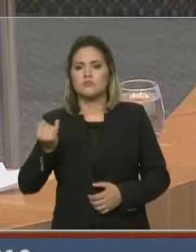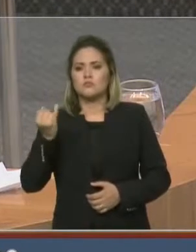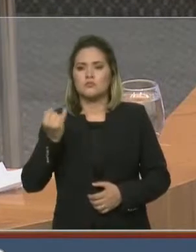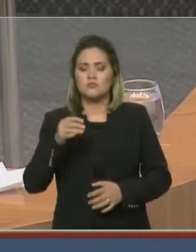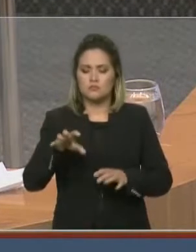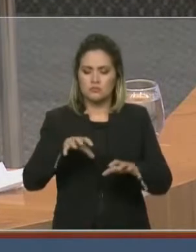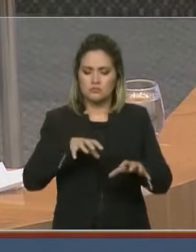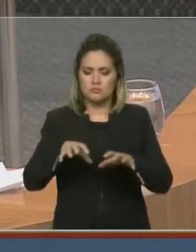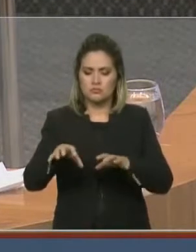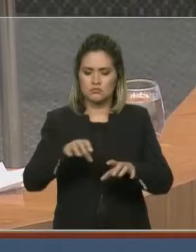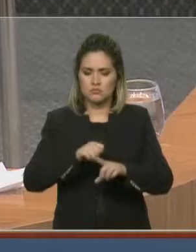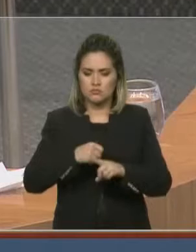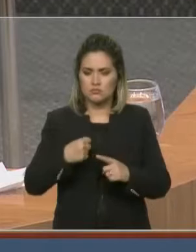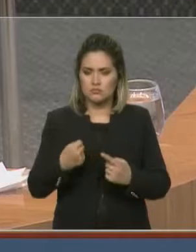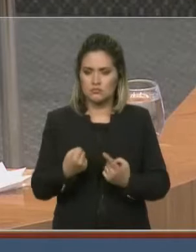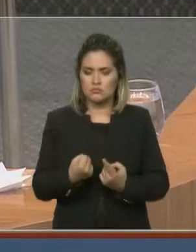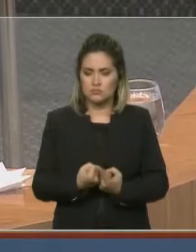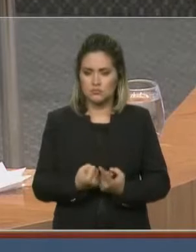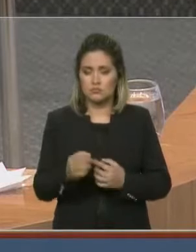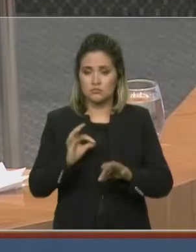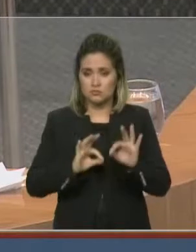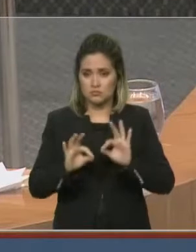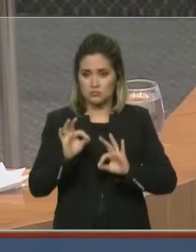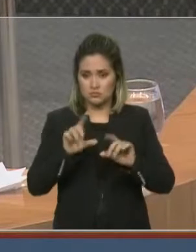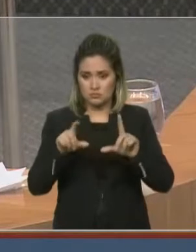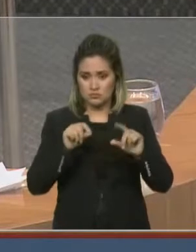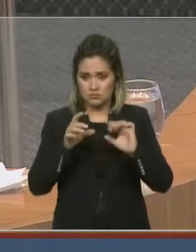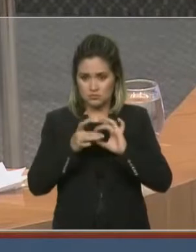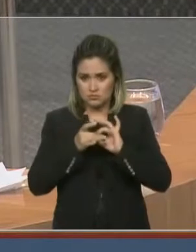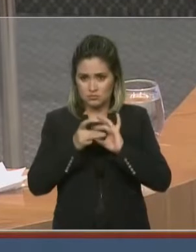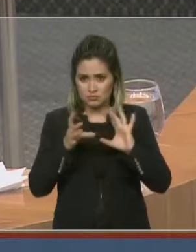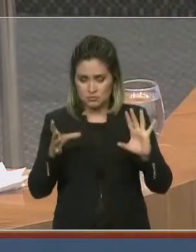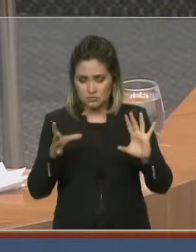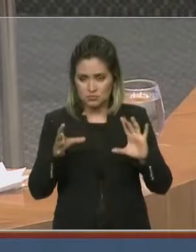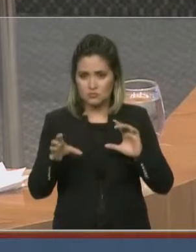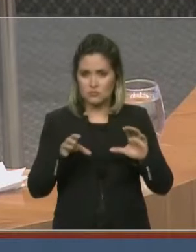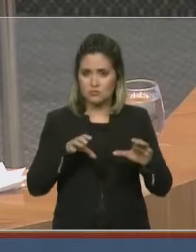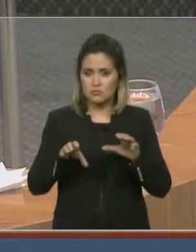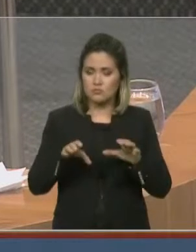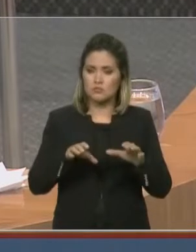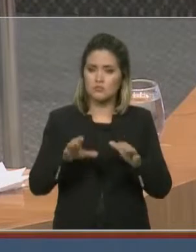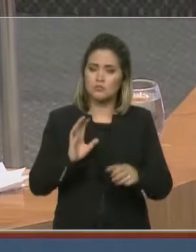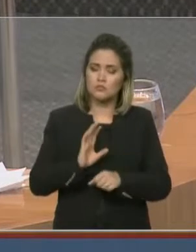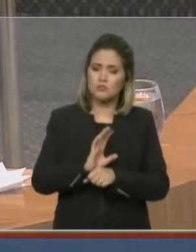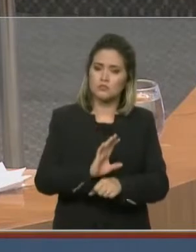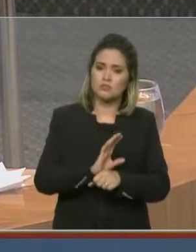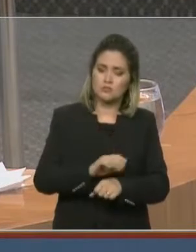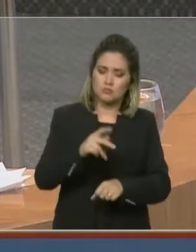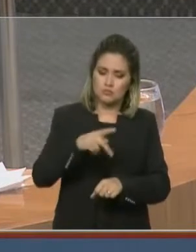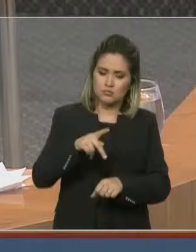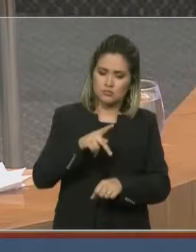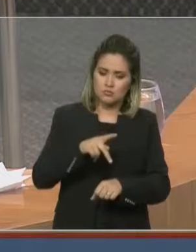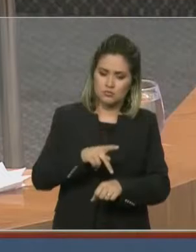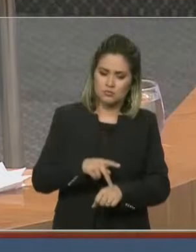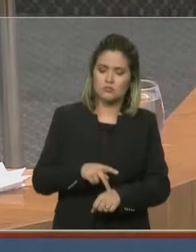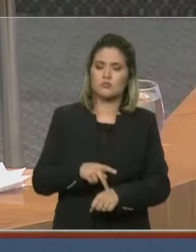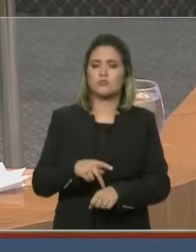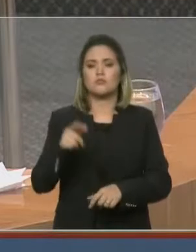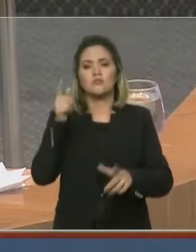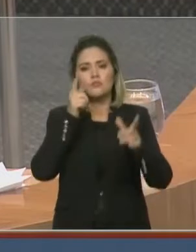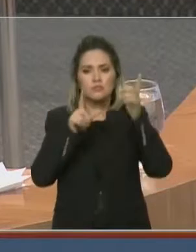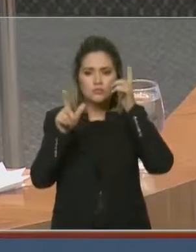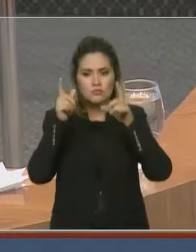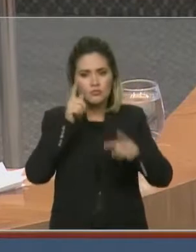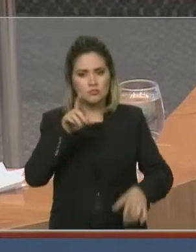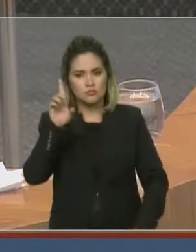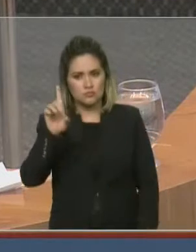democracia. Movimentos esses que ajudaram o país a dar passos fundamentais para a conquista de direitos.